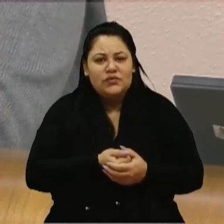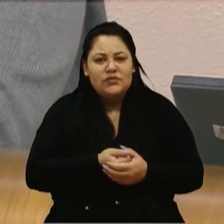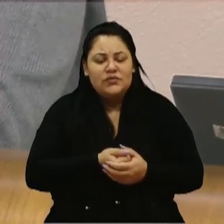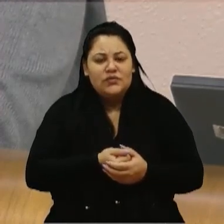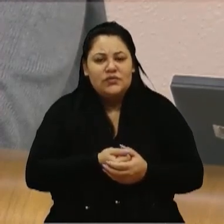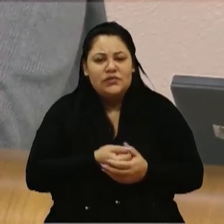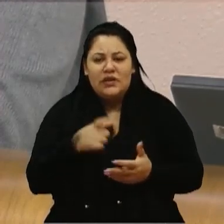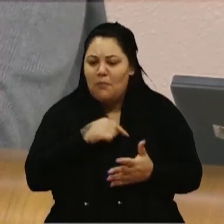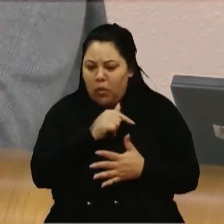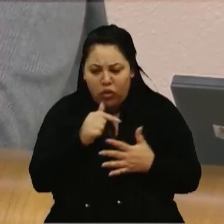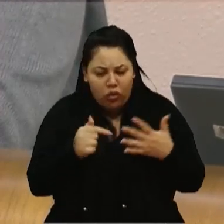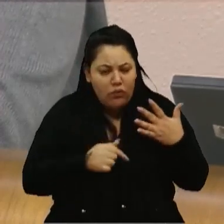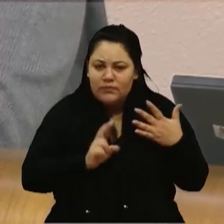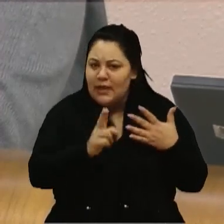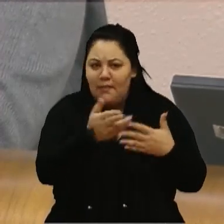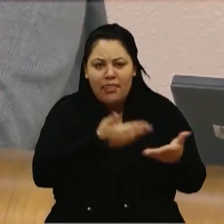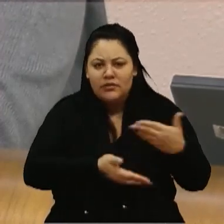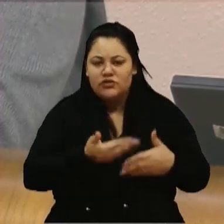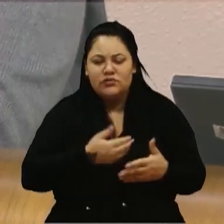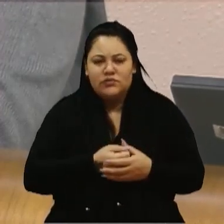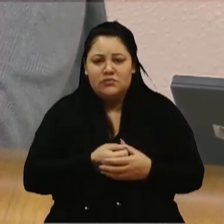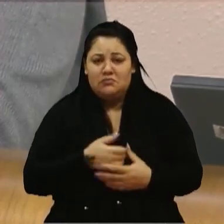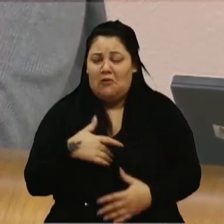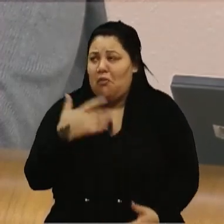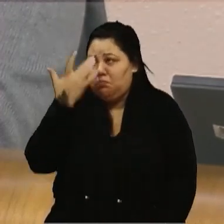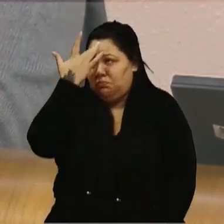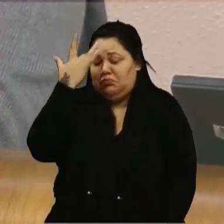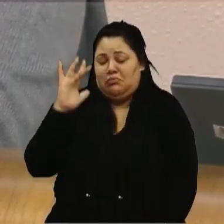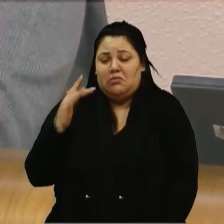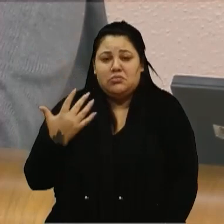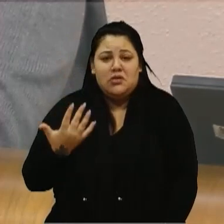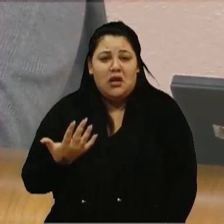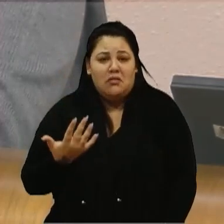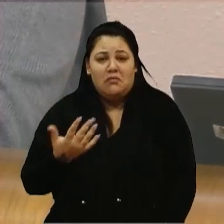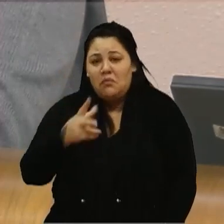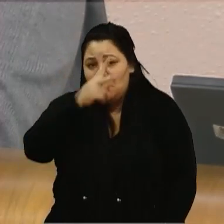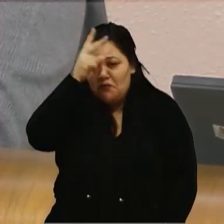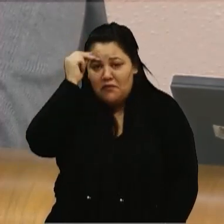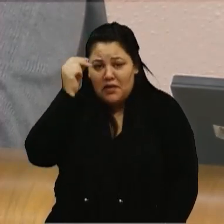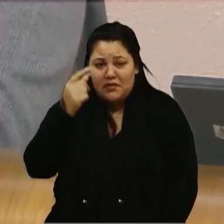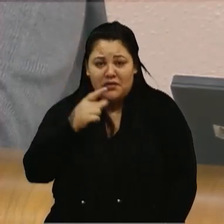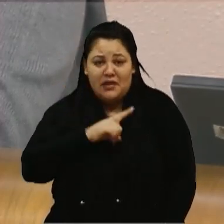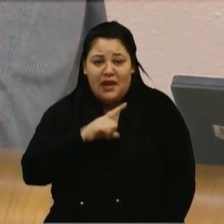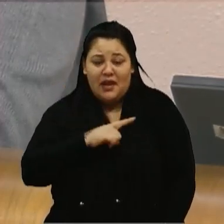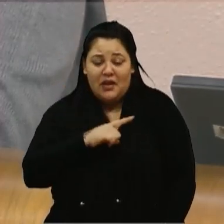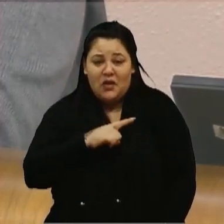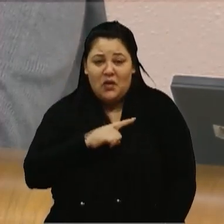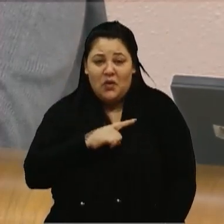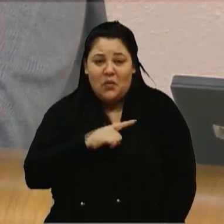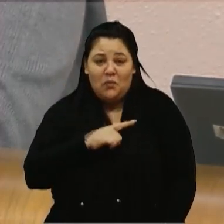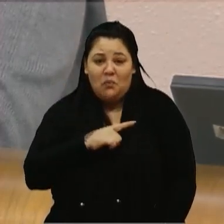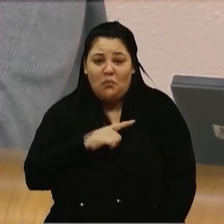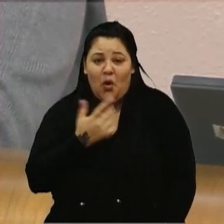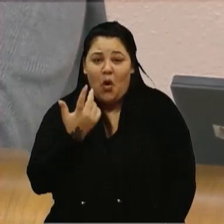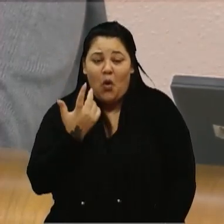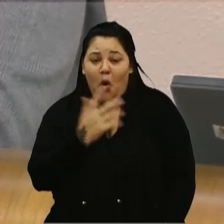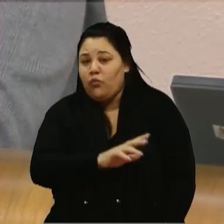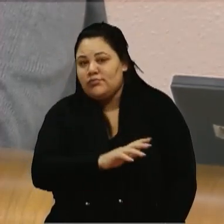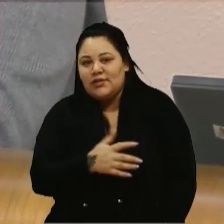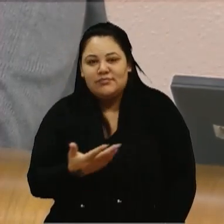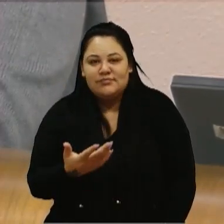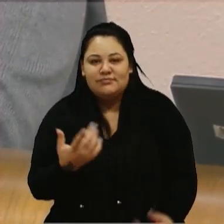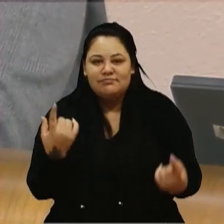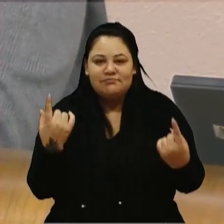aspectos. E aí eu não sei o que o prefeito tem contra nós. Porque em